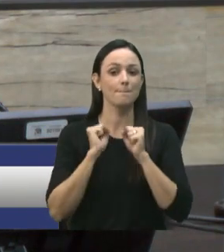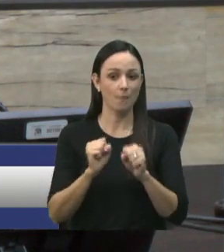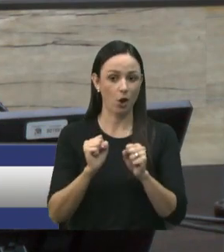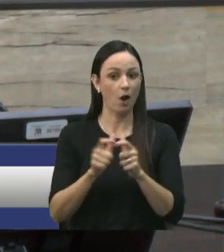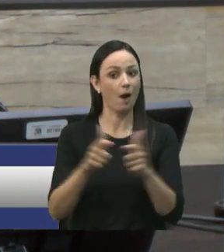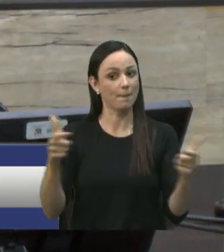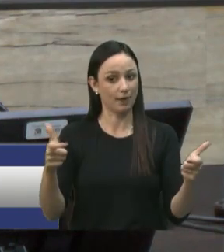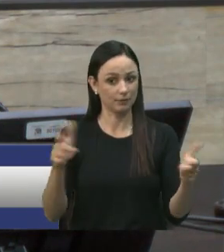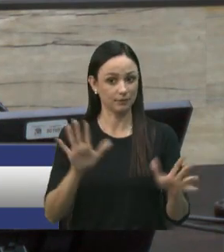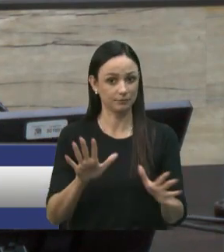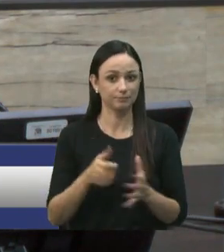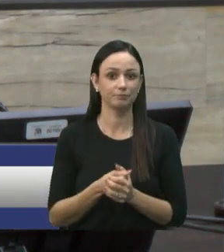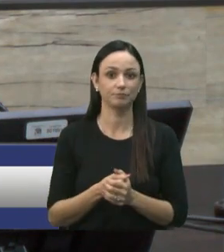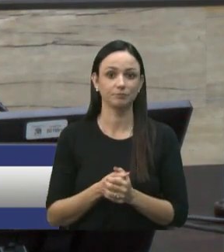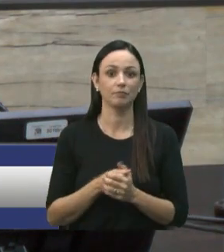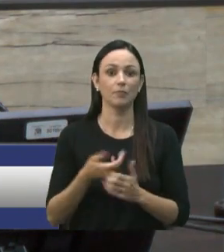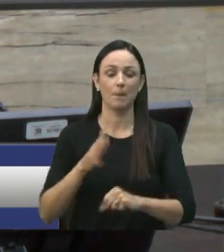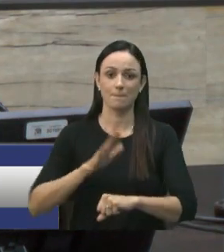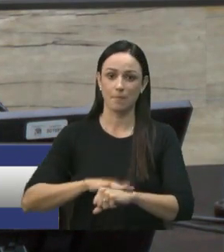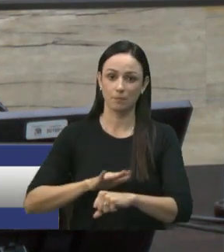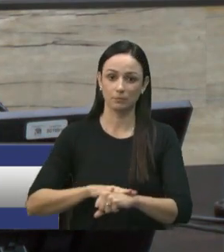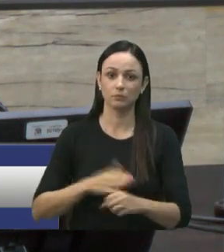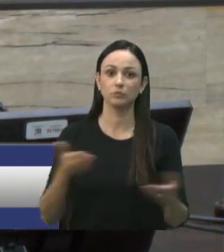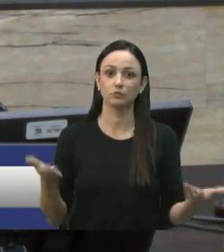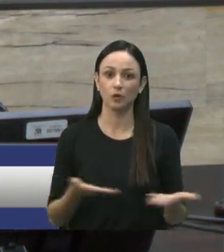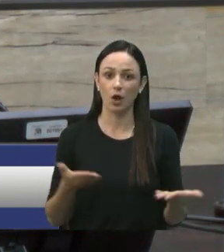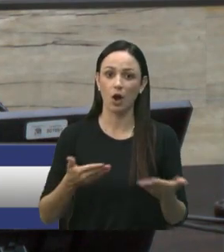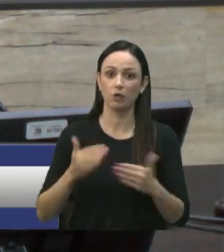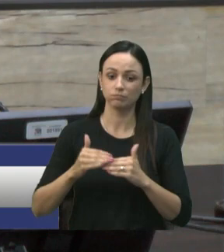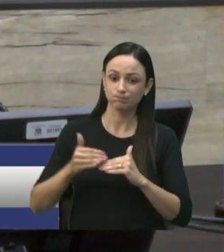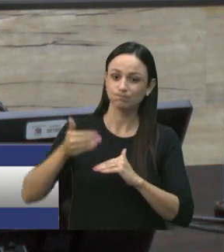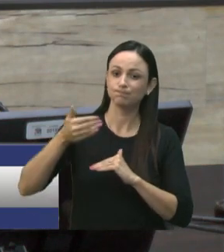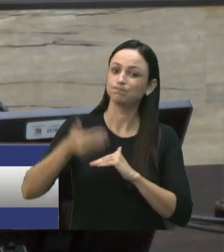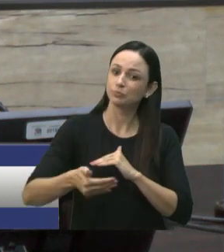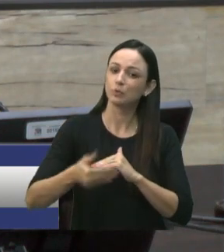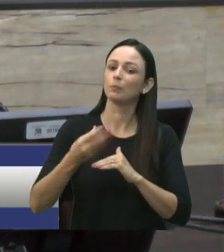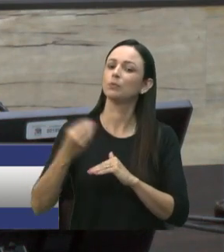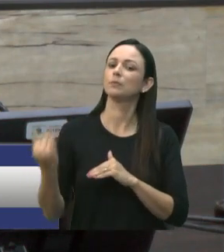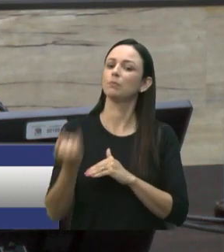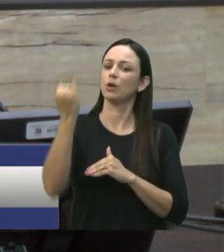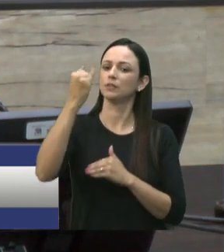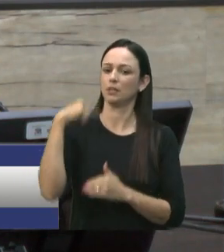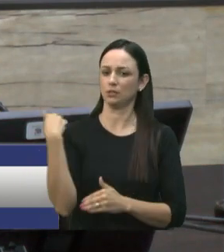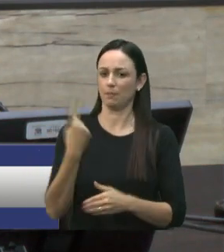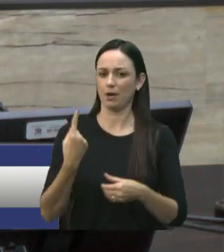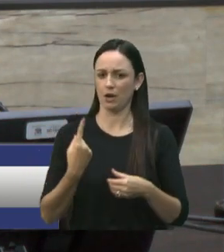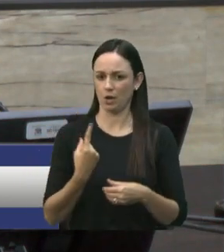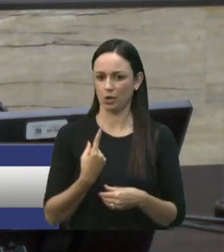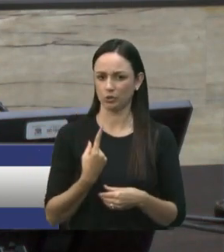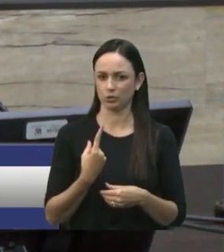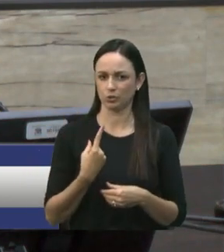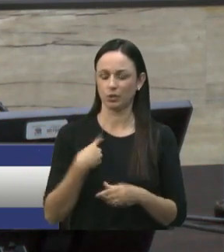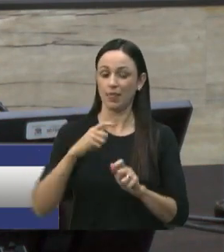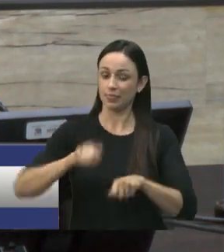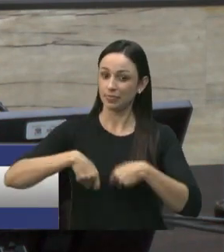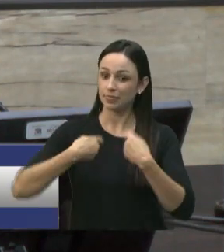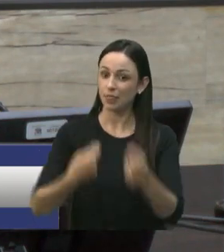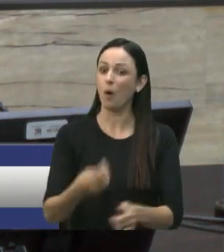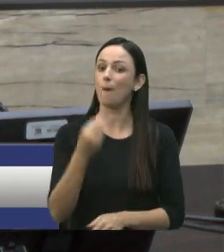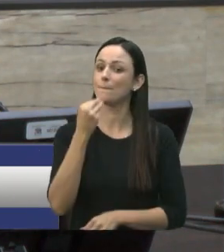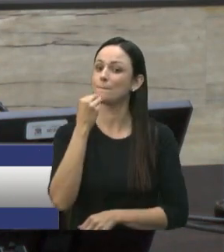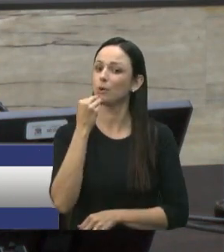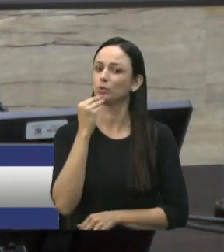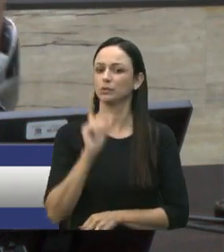mais. Então, é este momento que nós estamos dando um passo muito importante para nós, que foi dada a oportunidade para